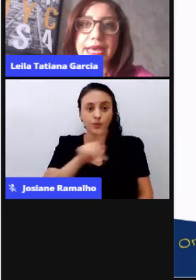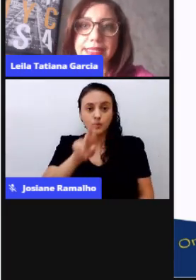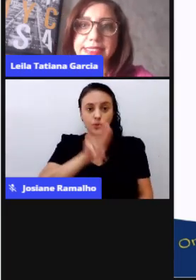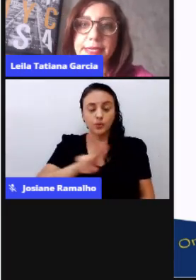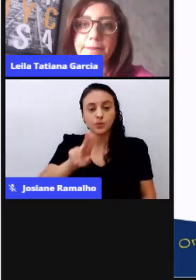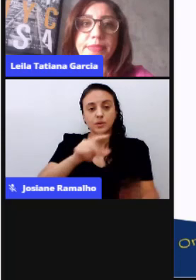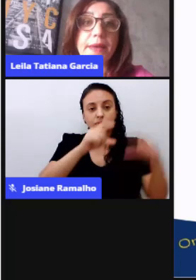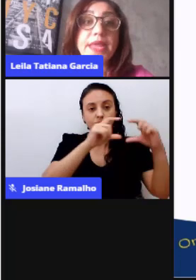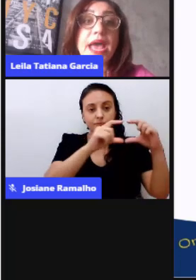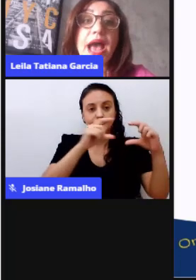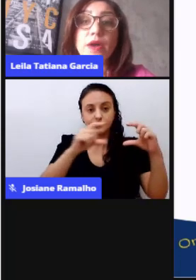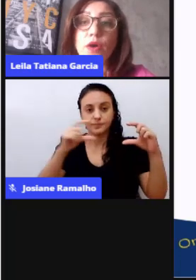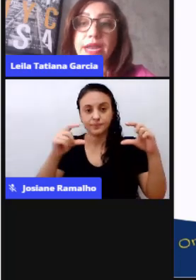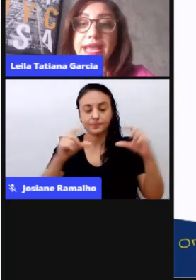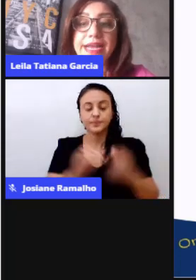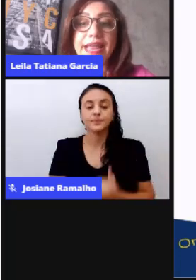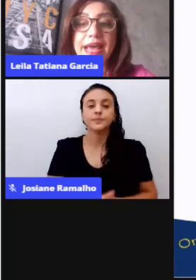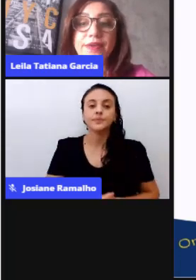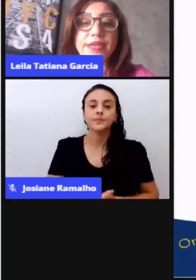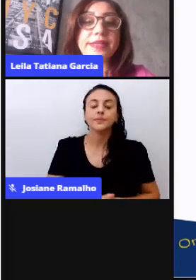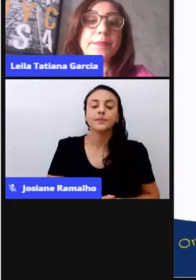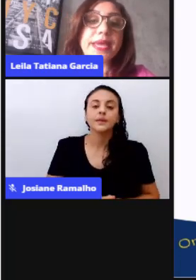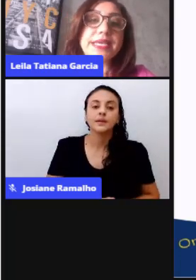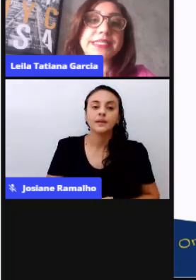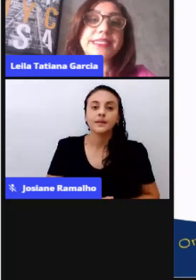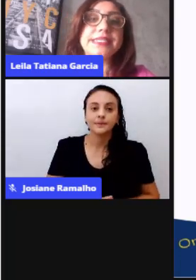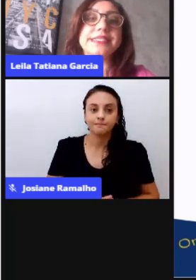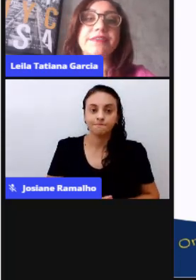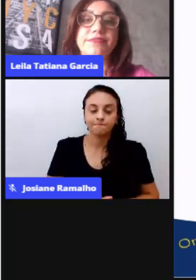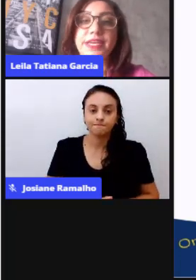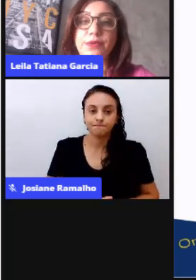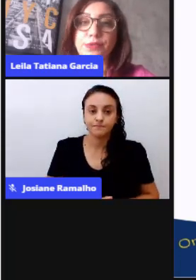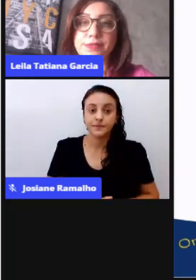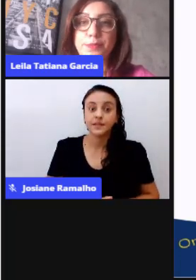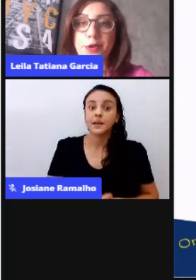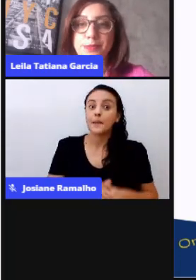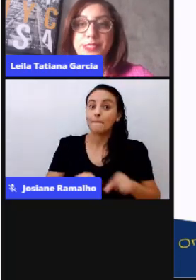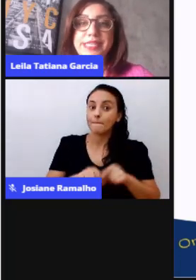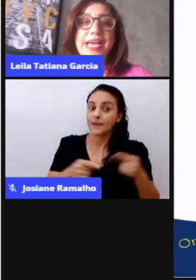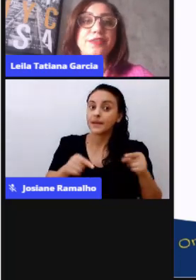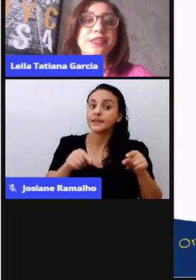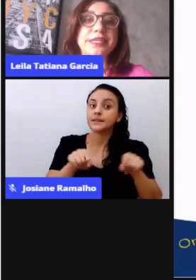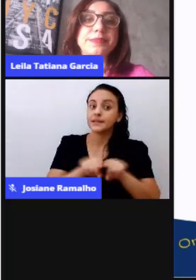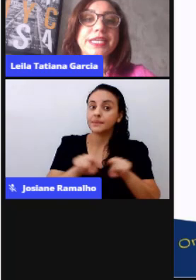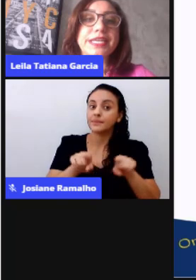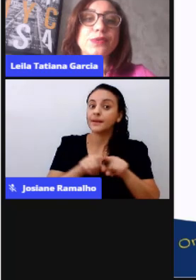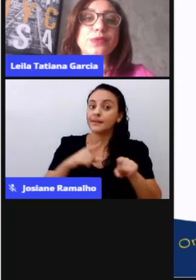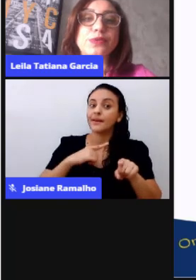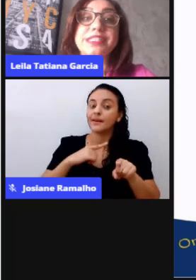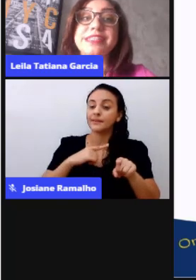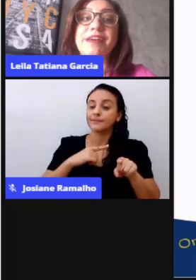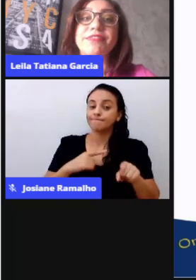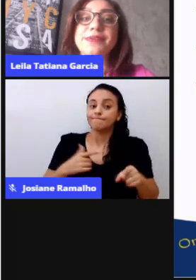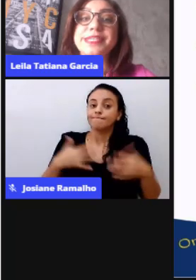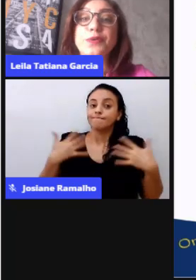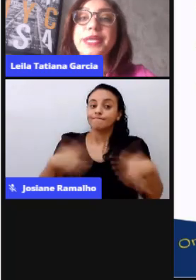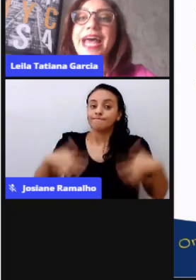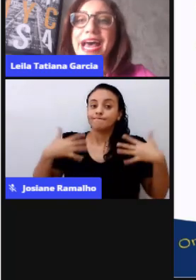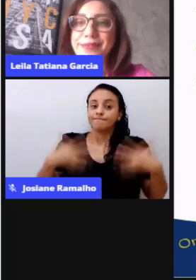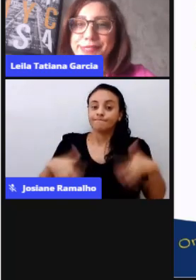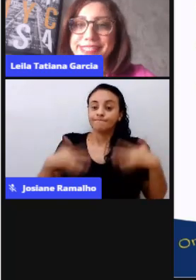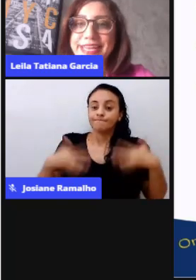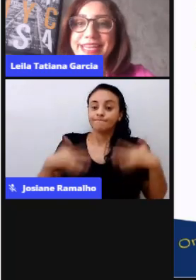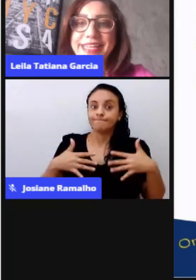foram trabalhadas, tá? Agora, é claro que também existem desafios. No próximo slide, nós temos aqui os desafios